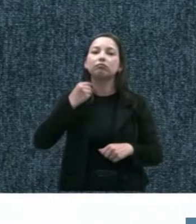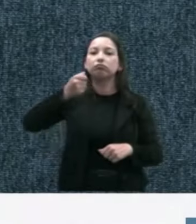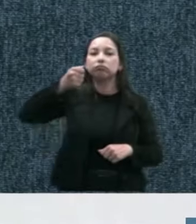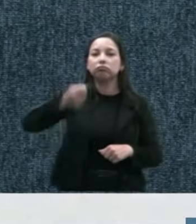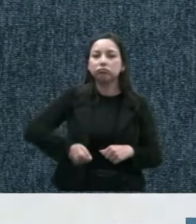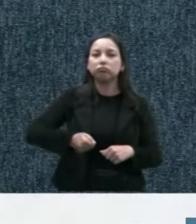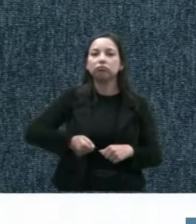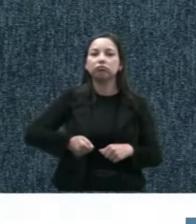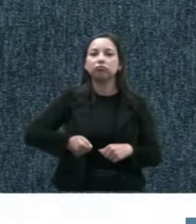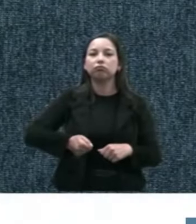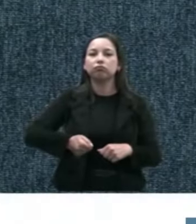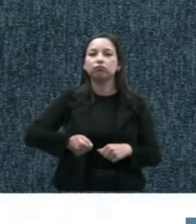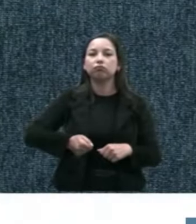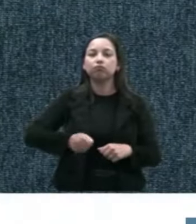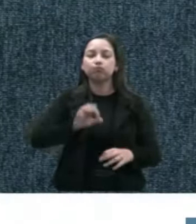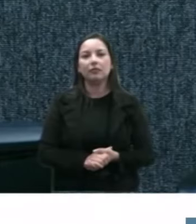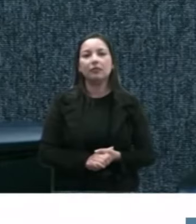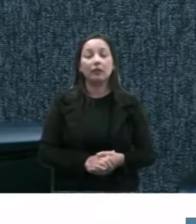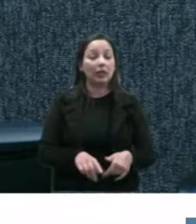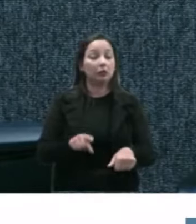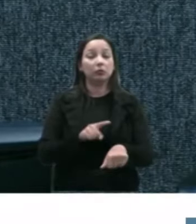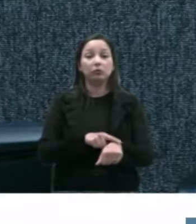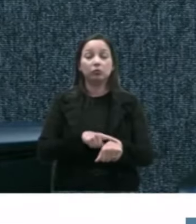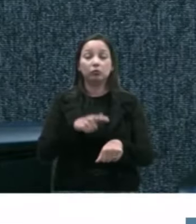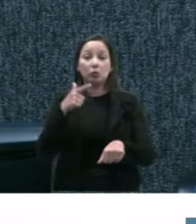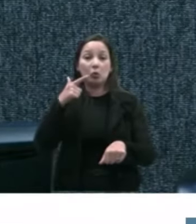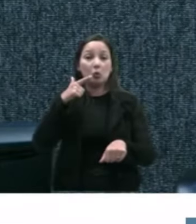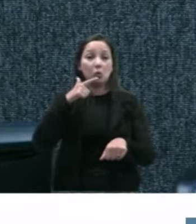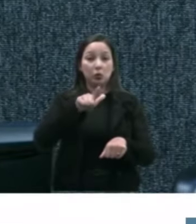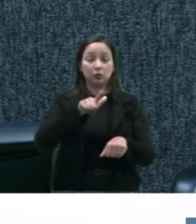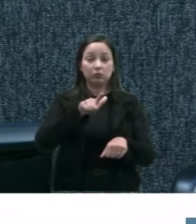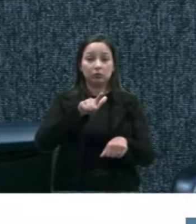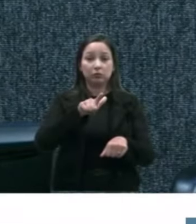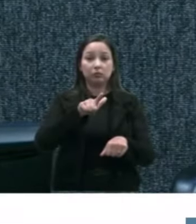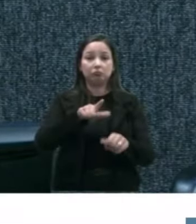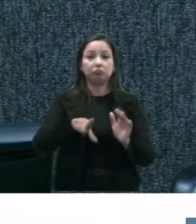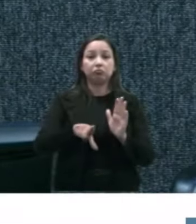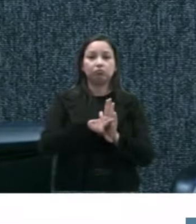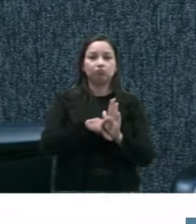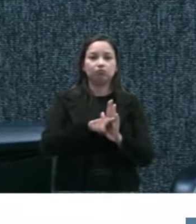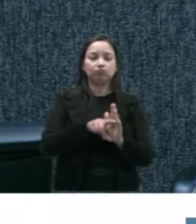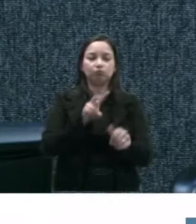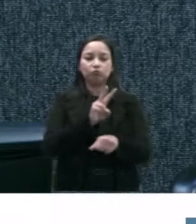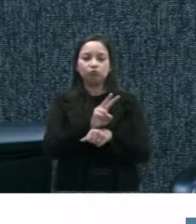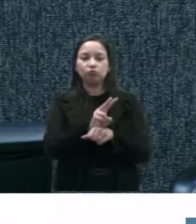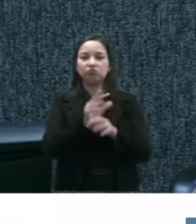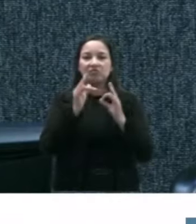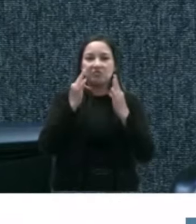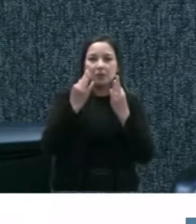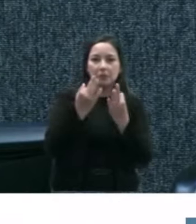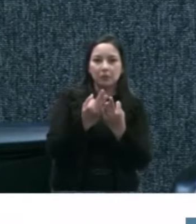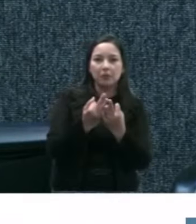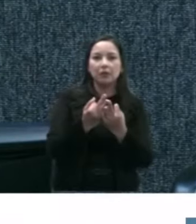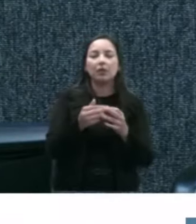medidas adequadas para protegê-las. Nós temos aqui um formulário que